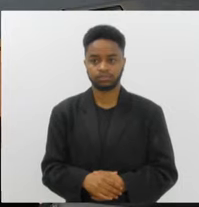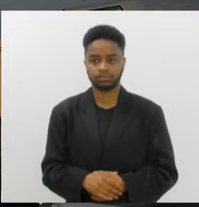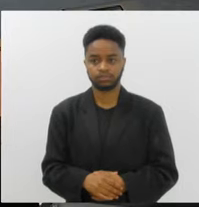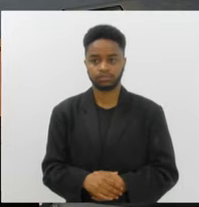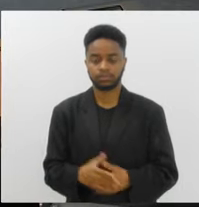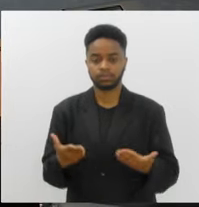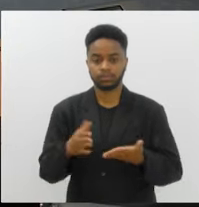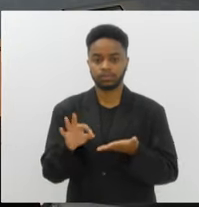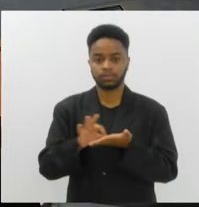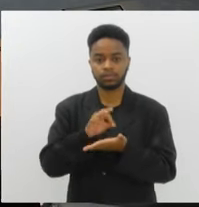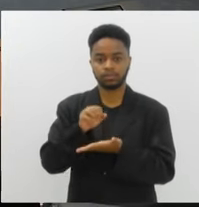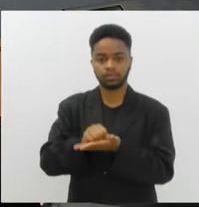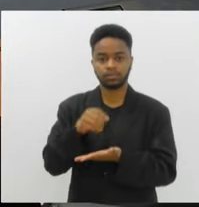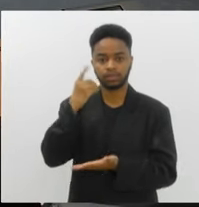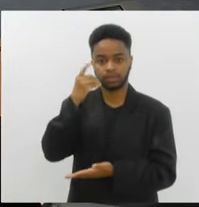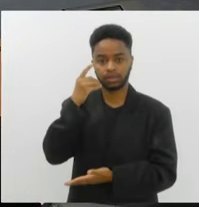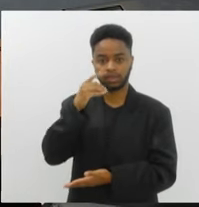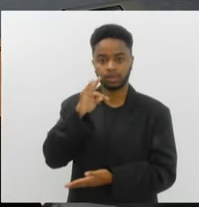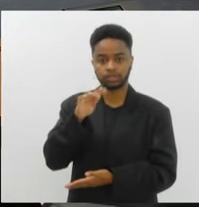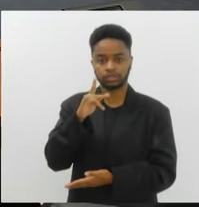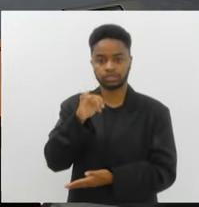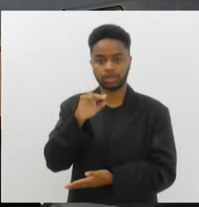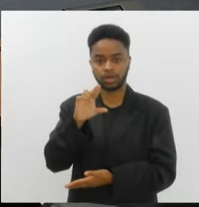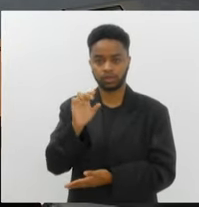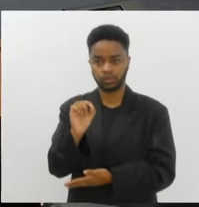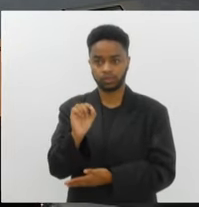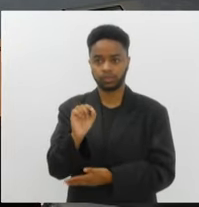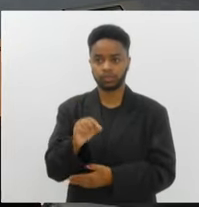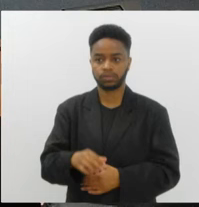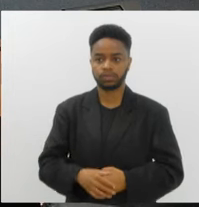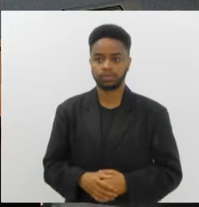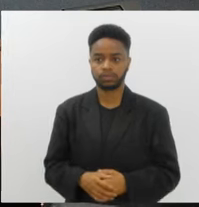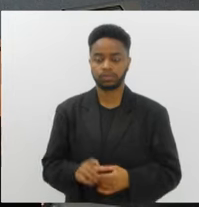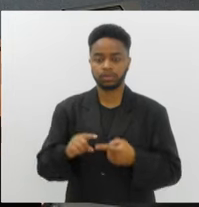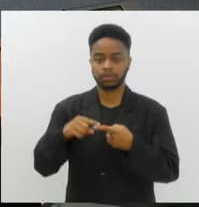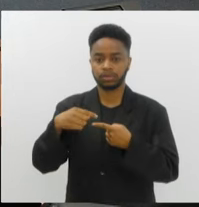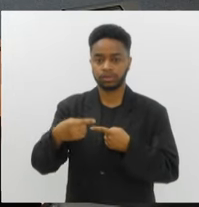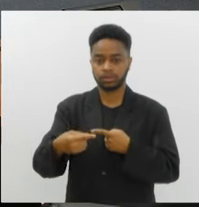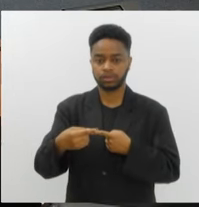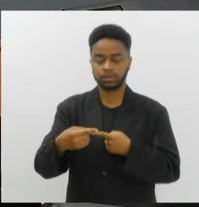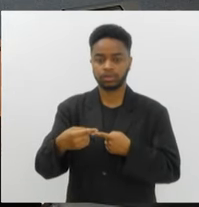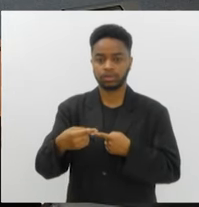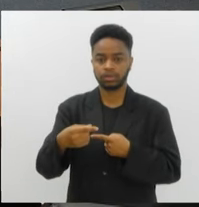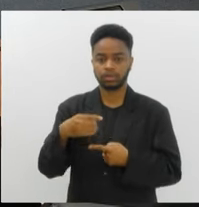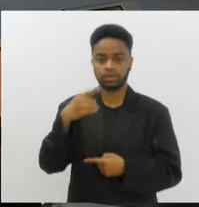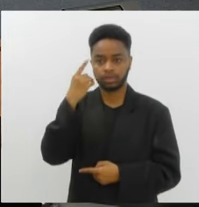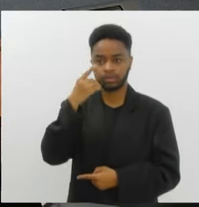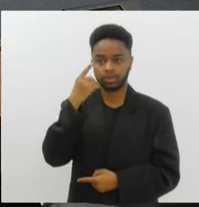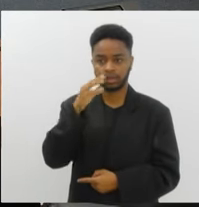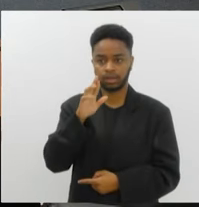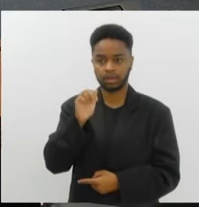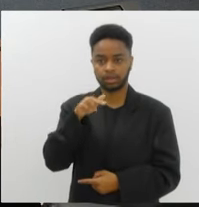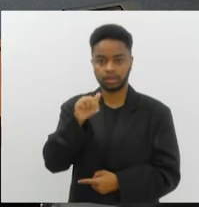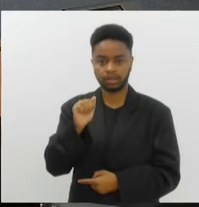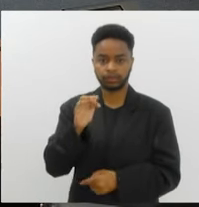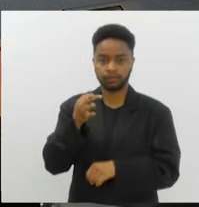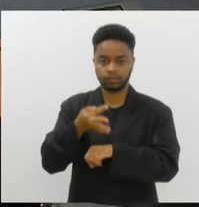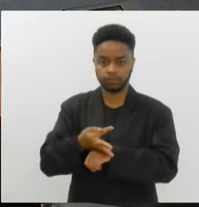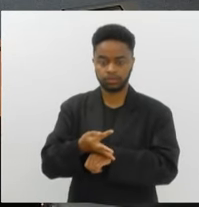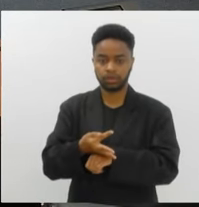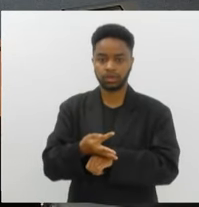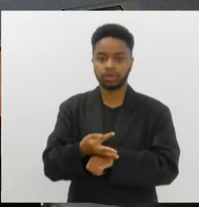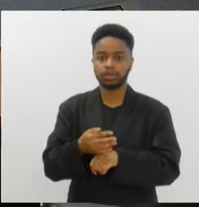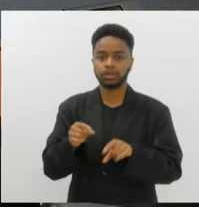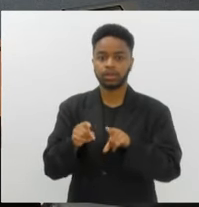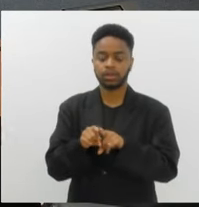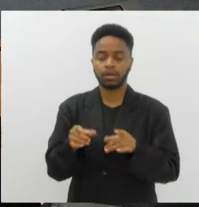Próximo orador inscrito é o nobre deputado Tiago Rangel. Não se fazendo presente, próximo orador inscrito é o nobre deputado Renan Jordi. Não se fazendo presente,